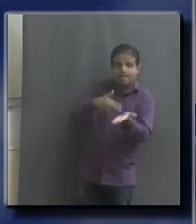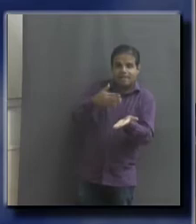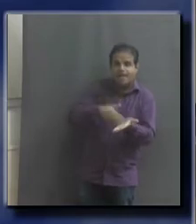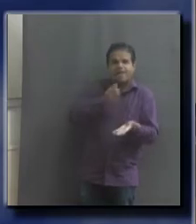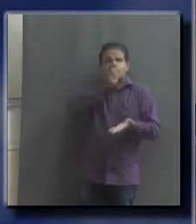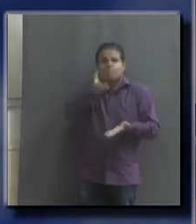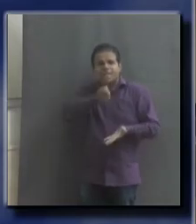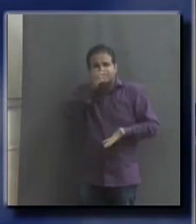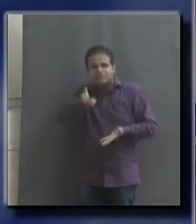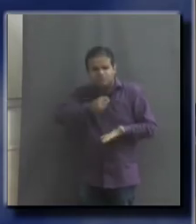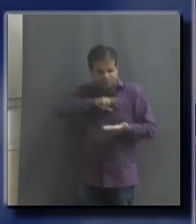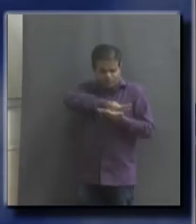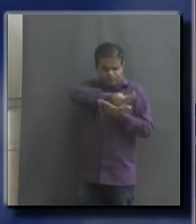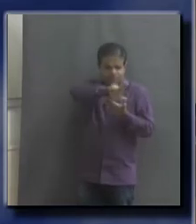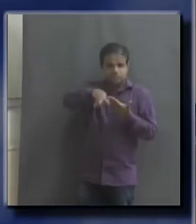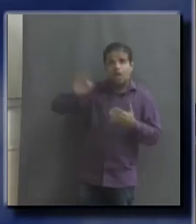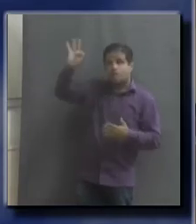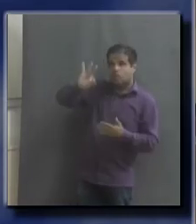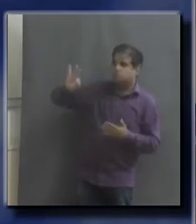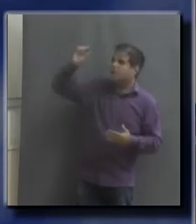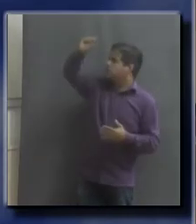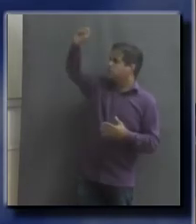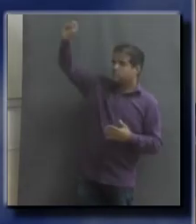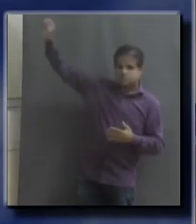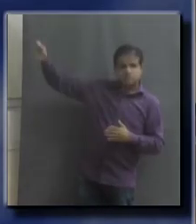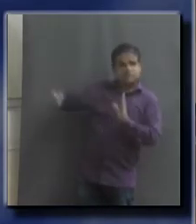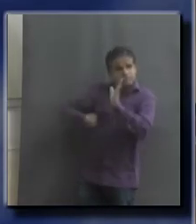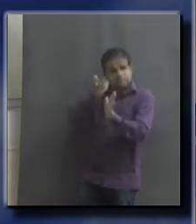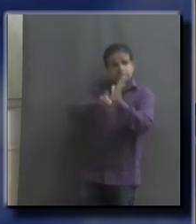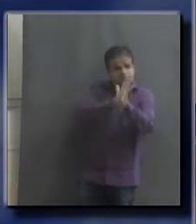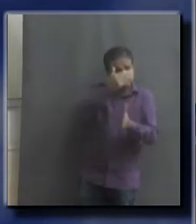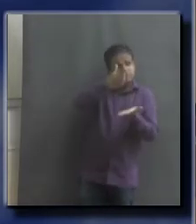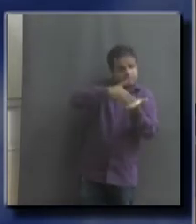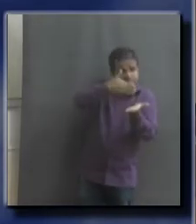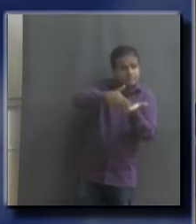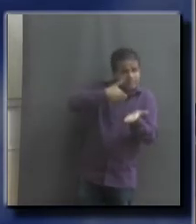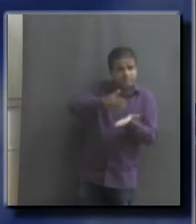gente tem muitos cadernos formativos. As universidades produzem os cadernos